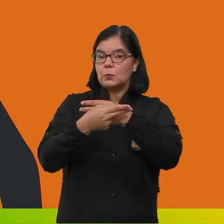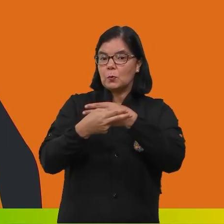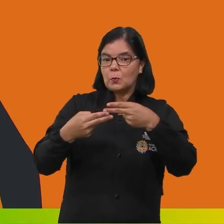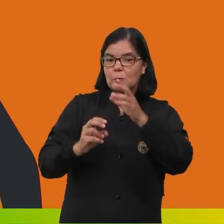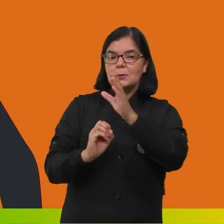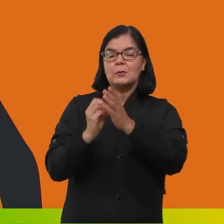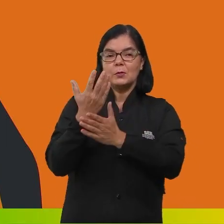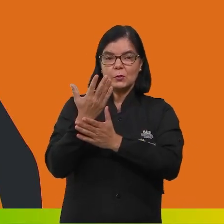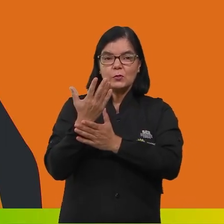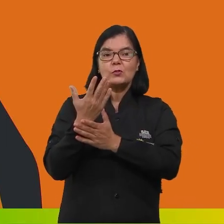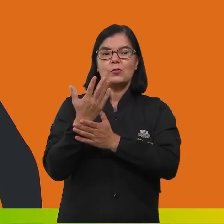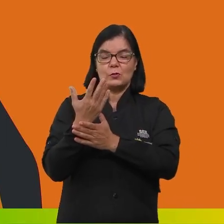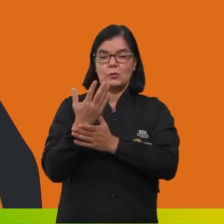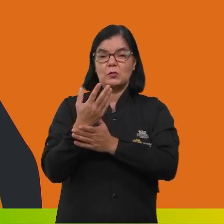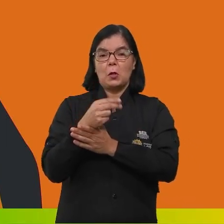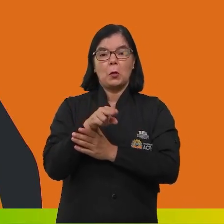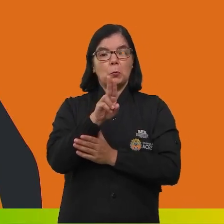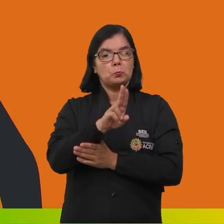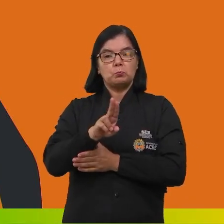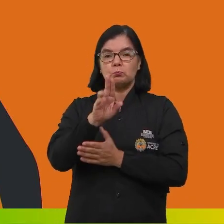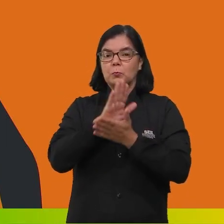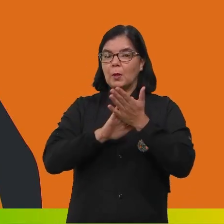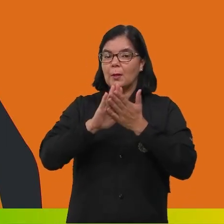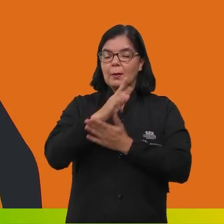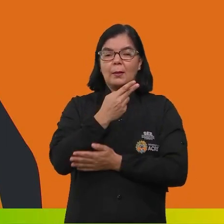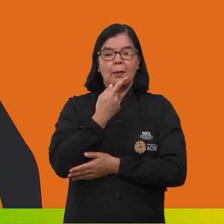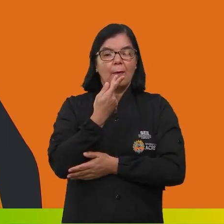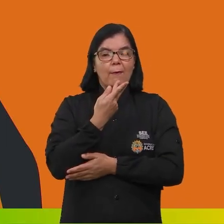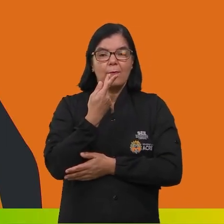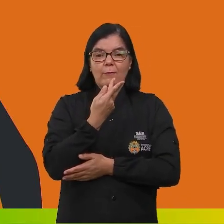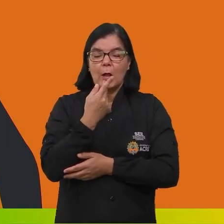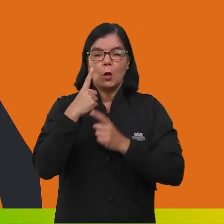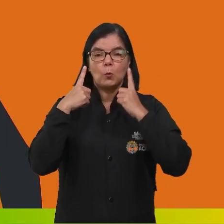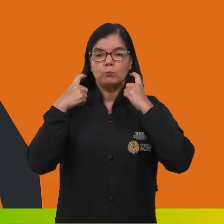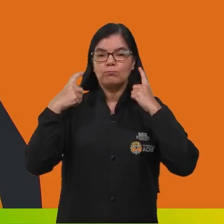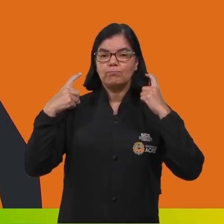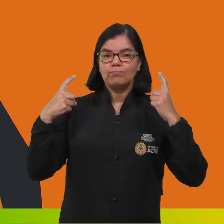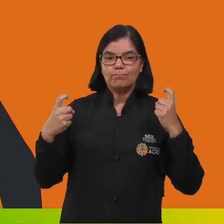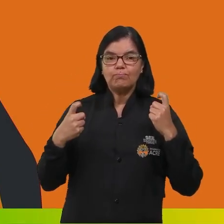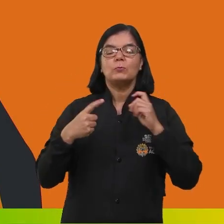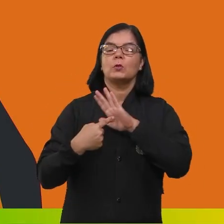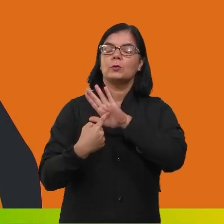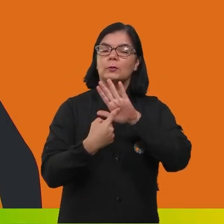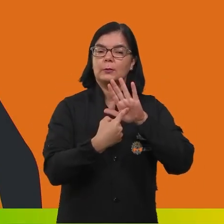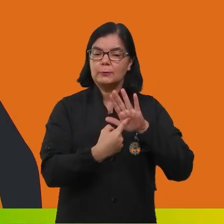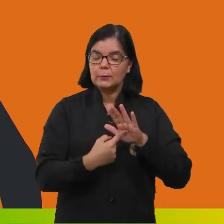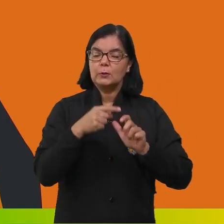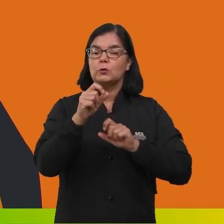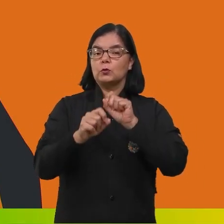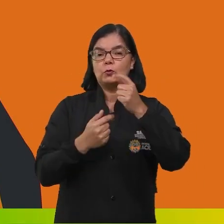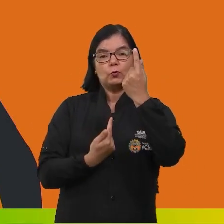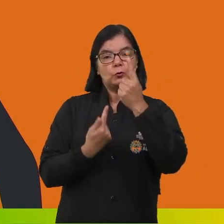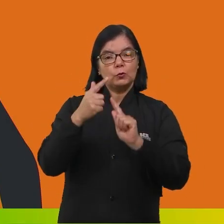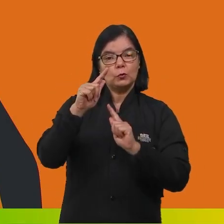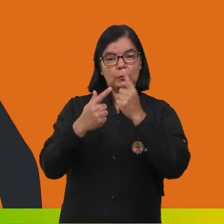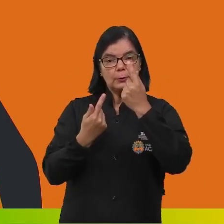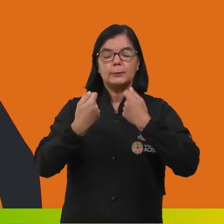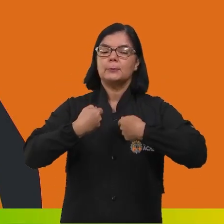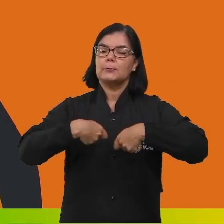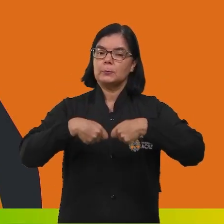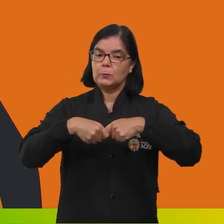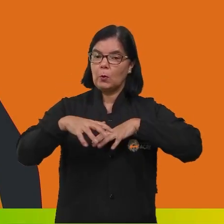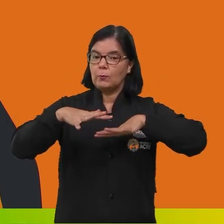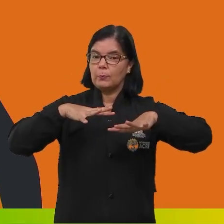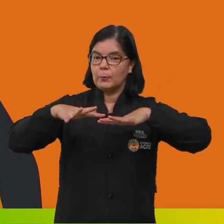situações exclusivamente sem o uso da fala ou sons vocais. Ela se manifesta através de gestos